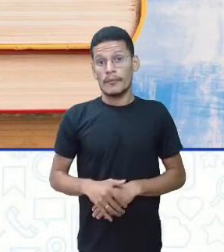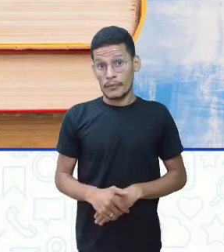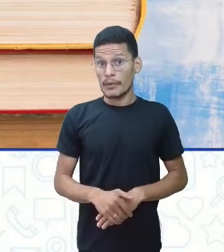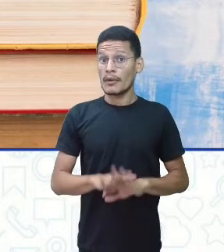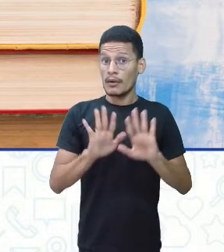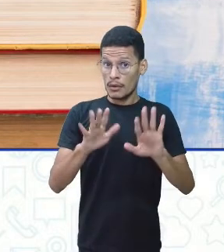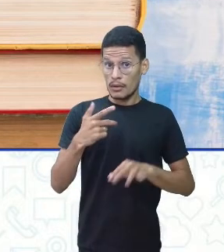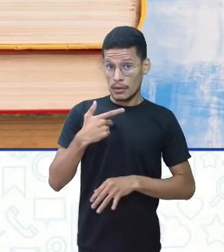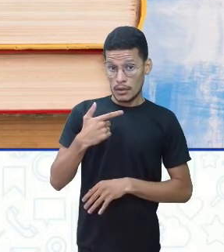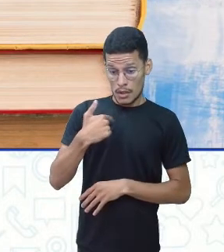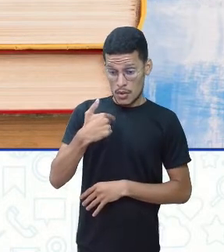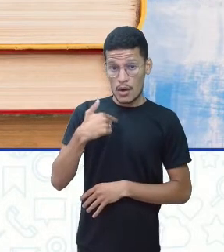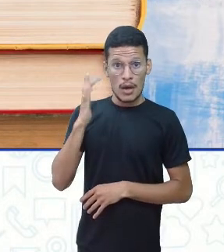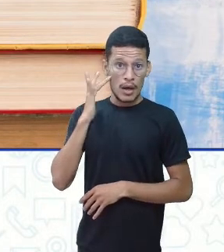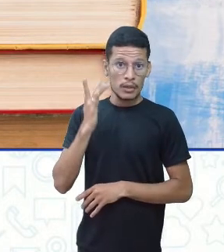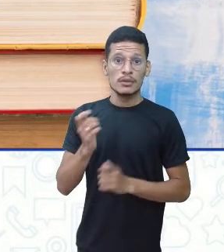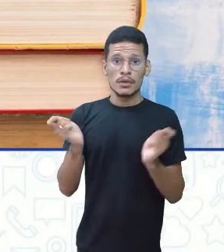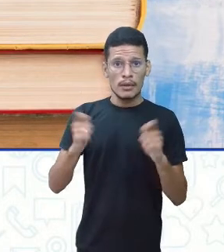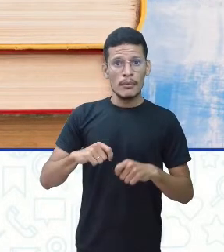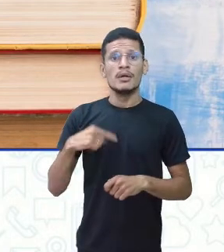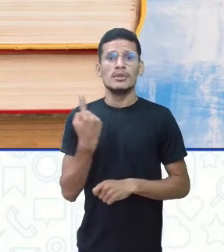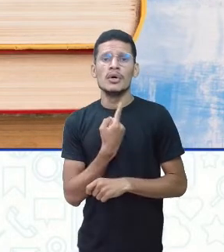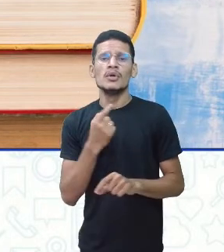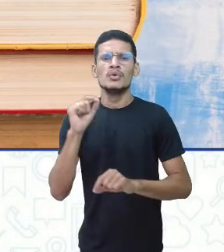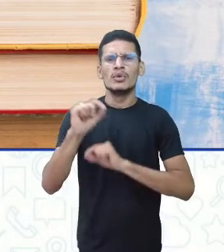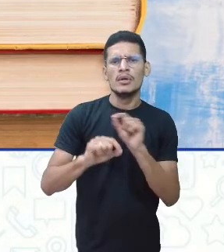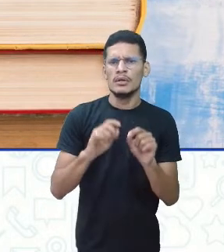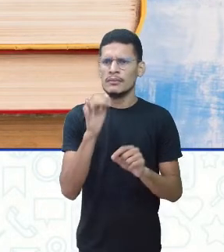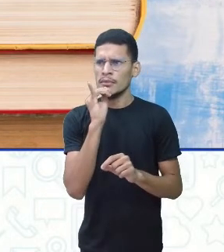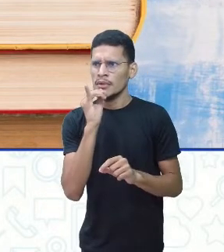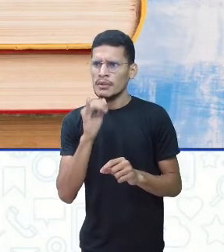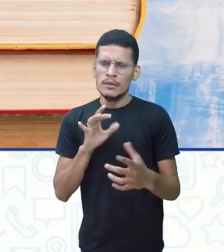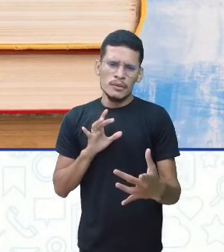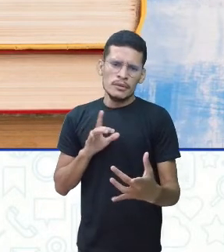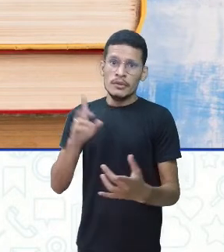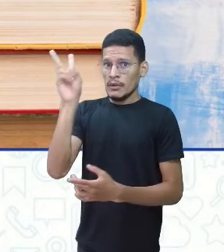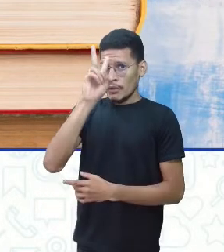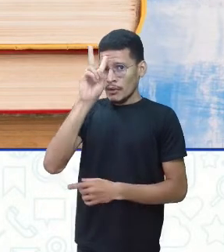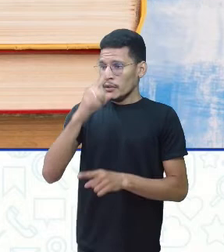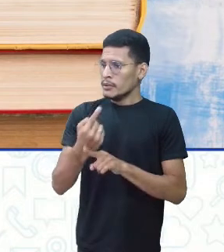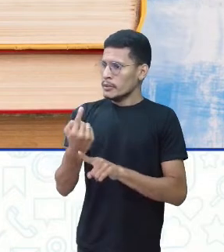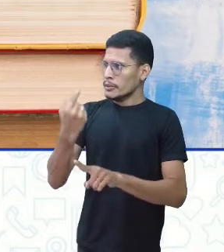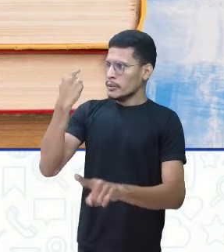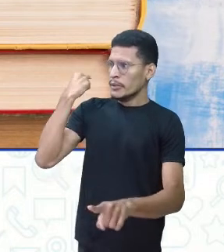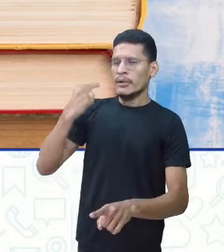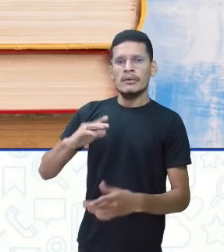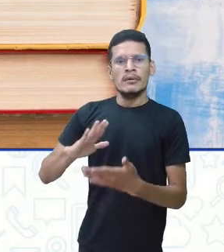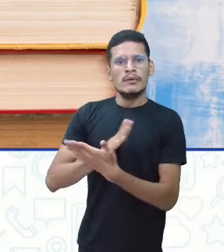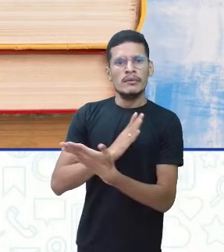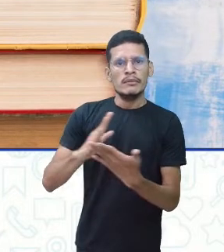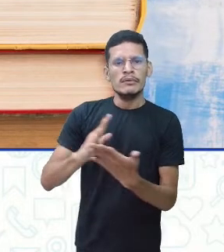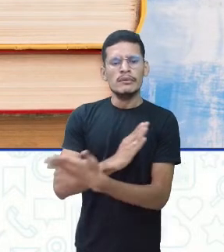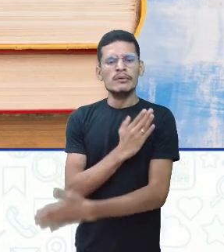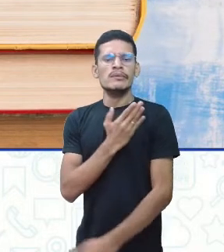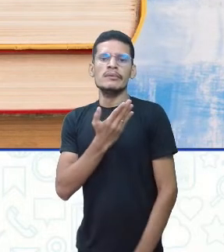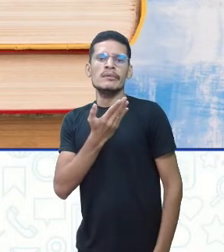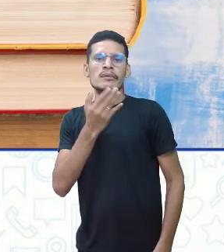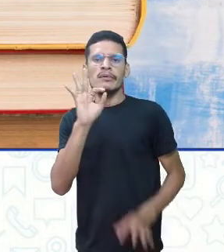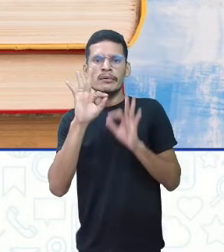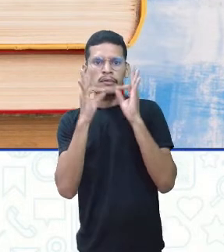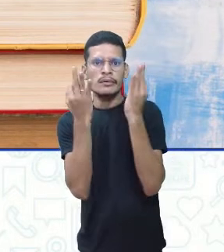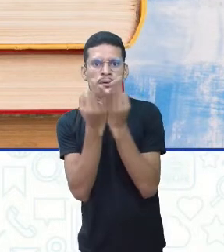Eu acho que a gente consegue fazer uma ponte e lembrar de quando, por exemplo, parentes mais velhos contam histórias para a